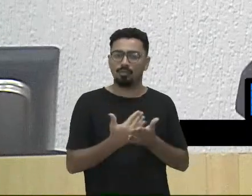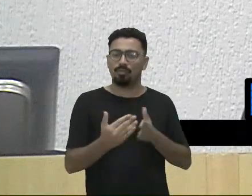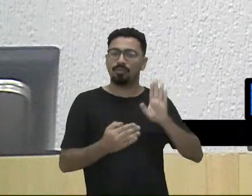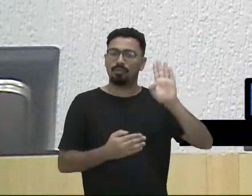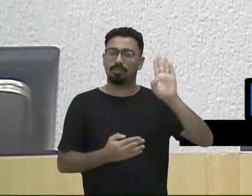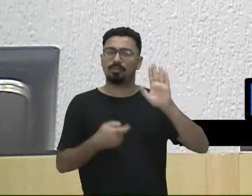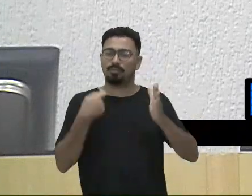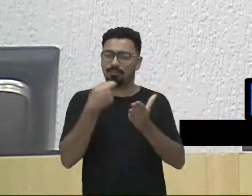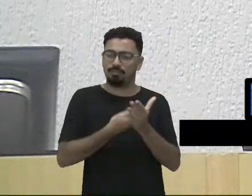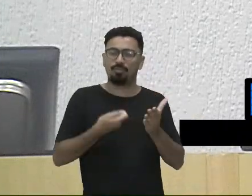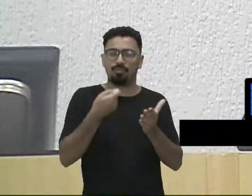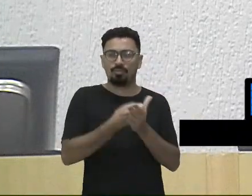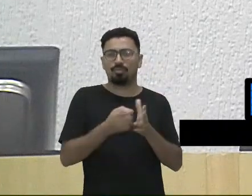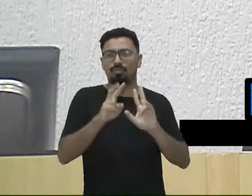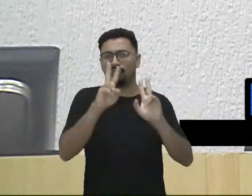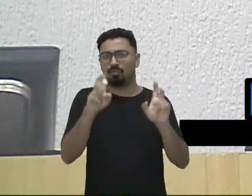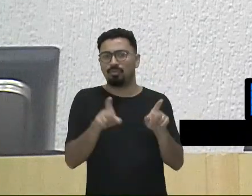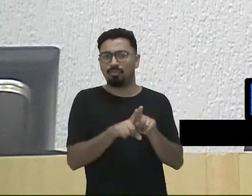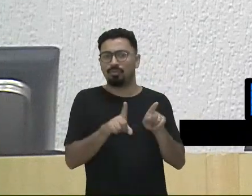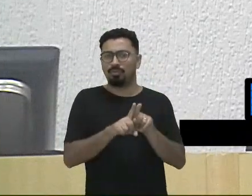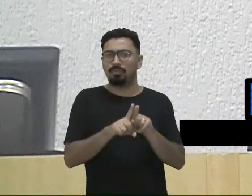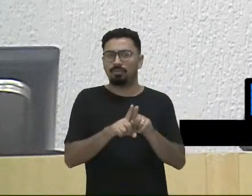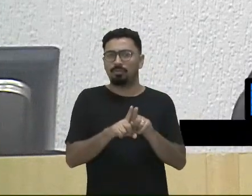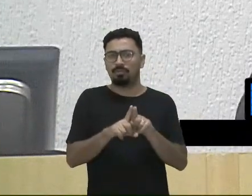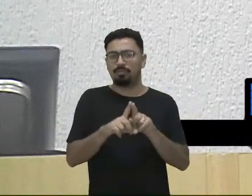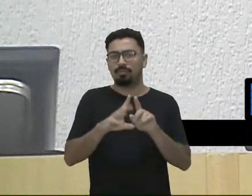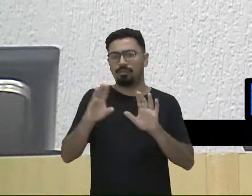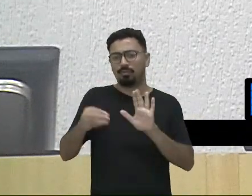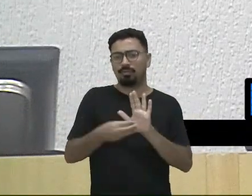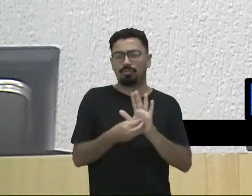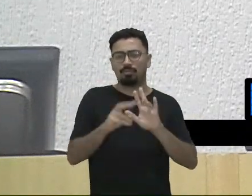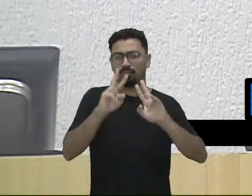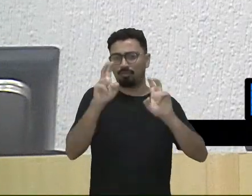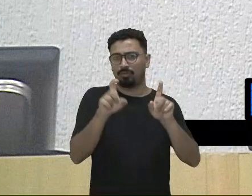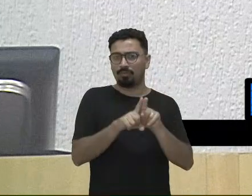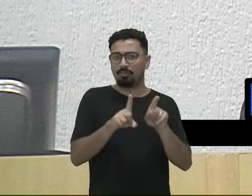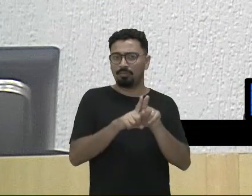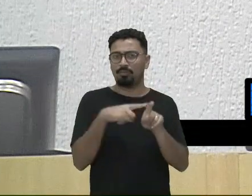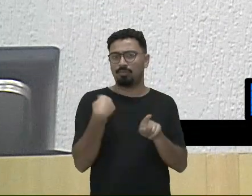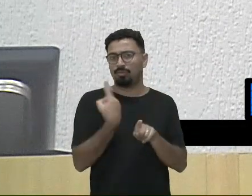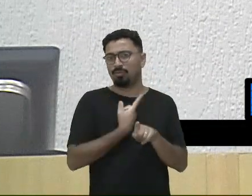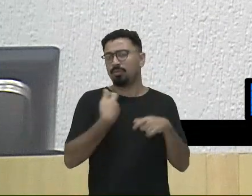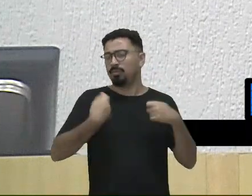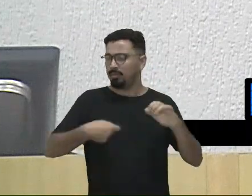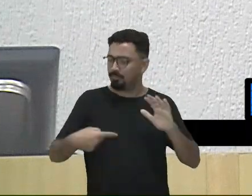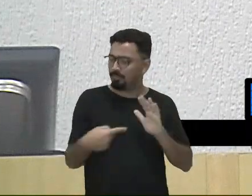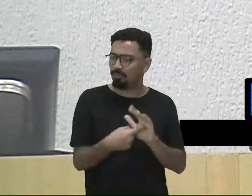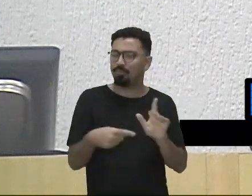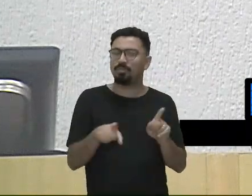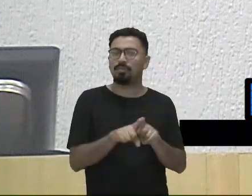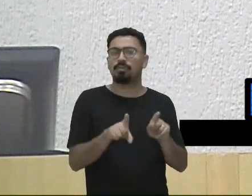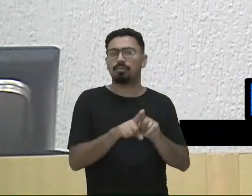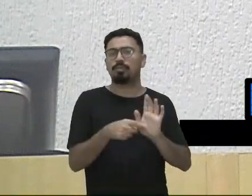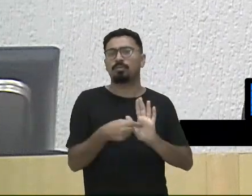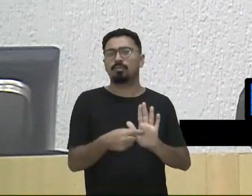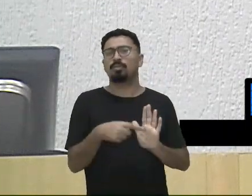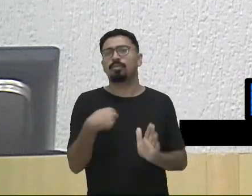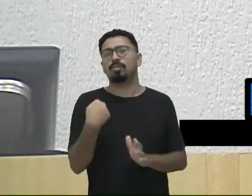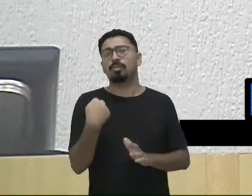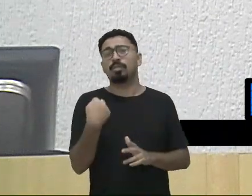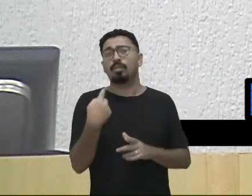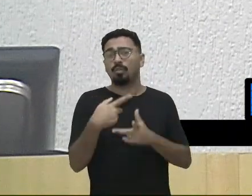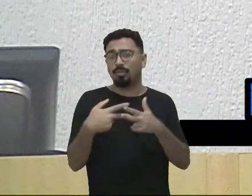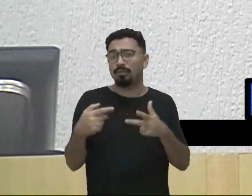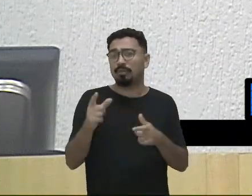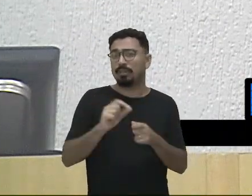estivemos lutando por essas questões, pela inclusão desses temas aqui, a gente tem muito o que denunciar, muito o que apontar pelo que não foi feito, mas a gente